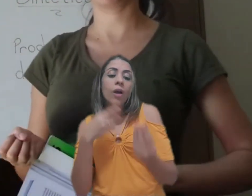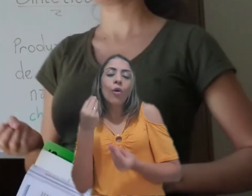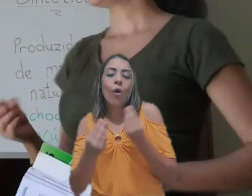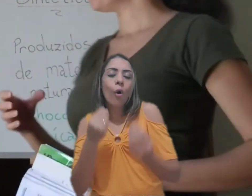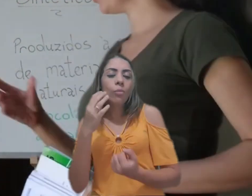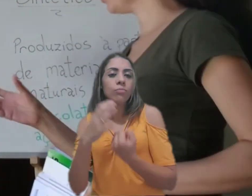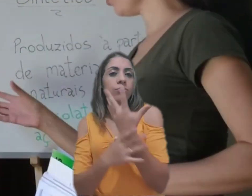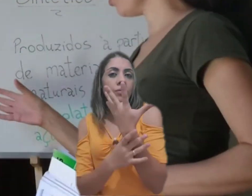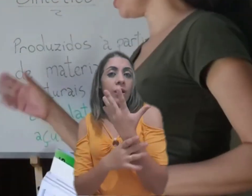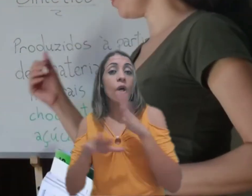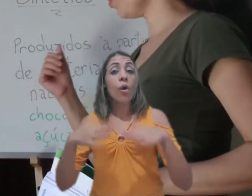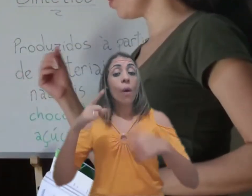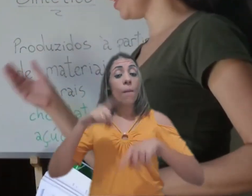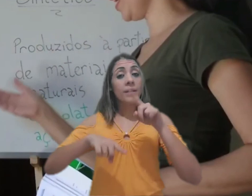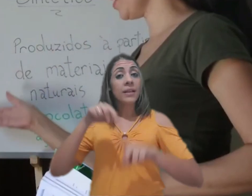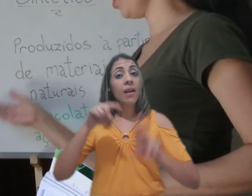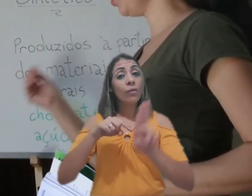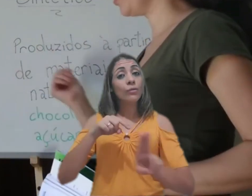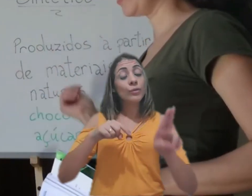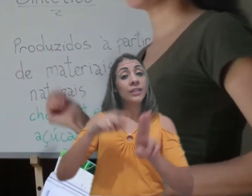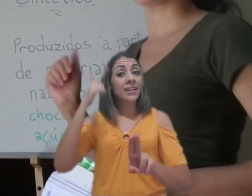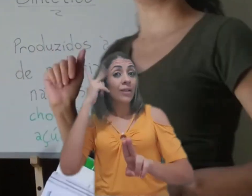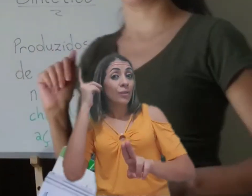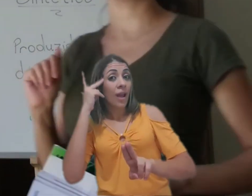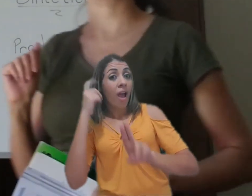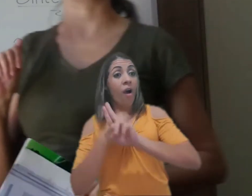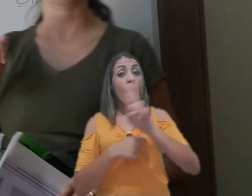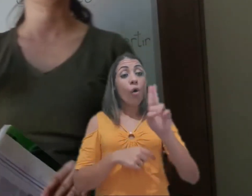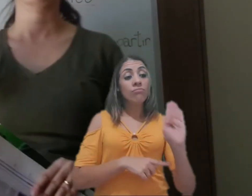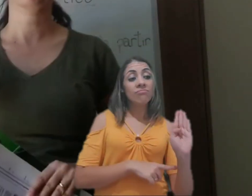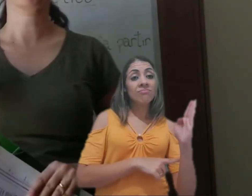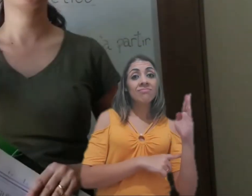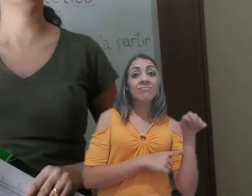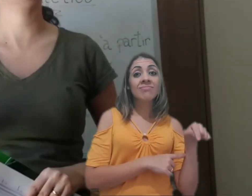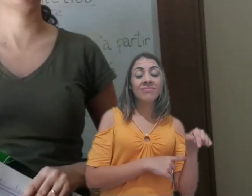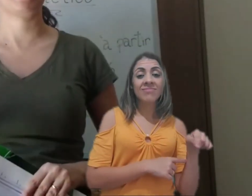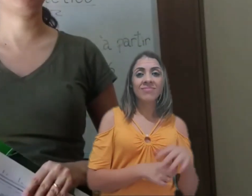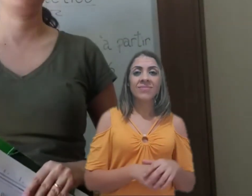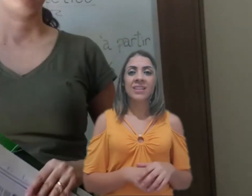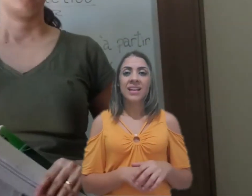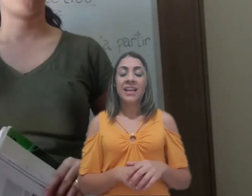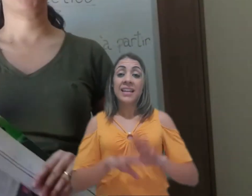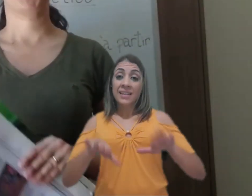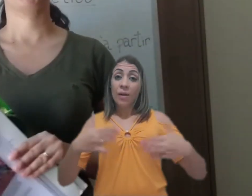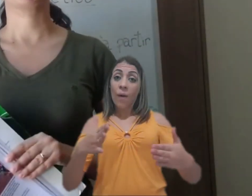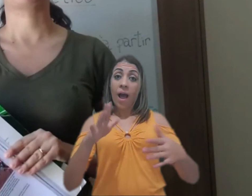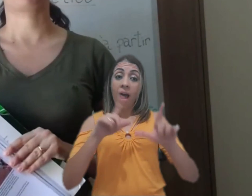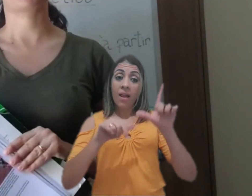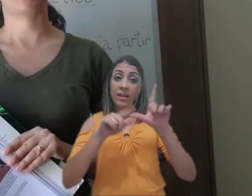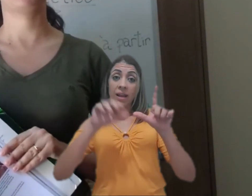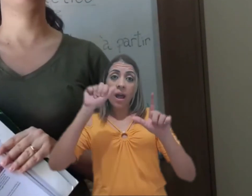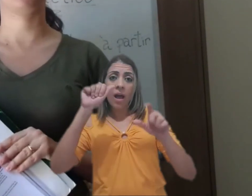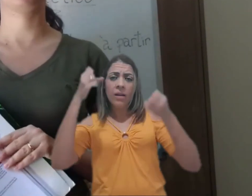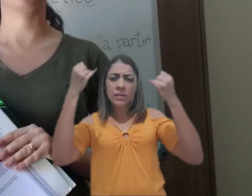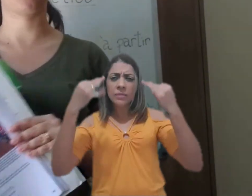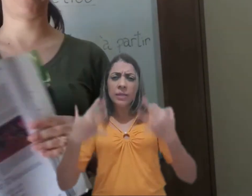chocolate, né? Perguntar os materiais são naturais, são sintéticos, tá? E a letra A, ela recorda um pouquinho da semana